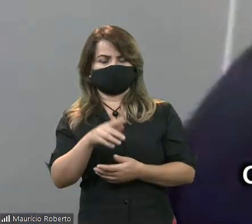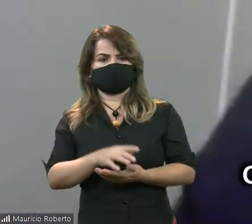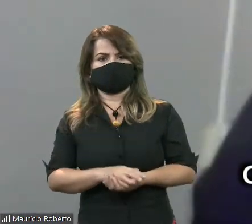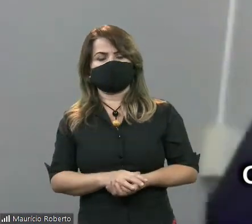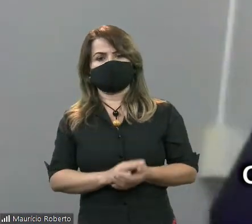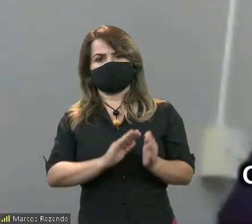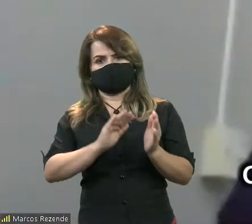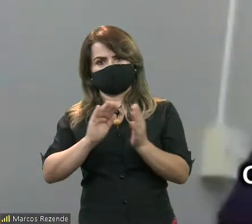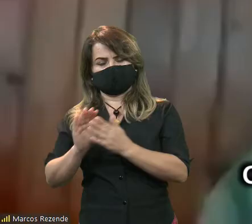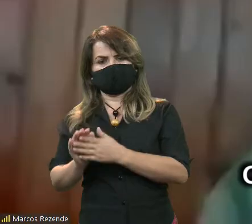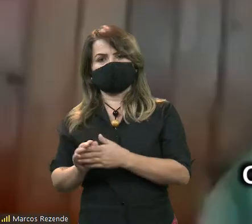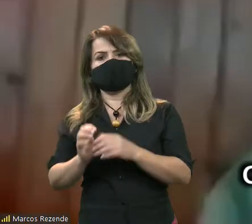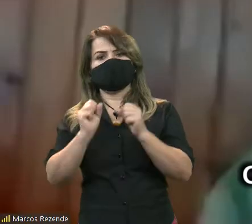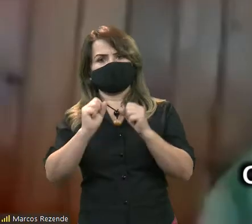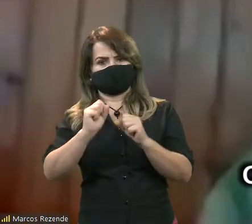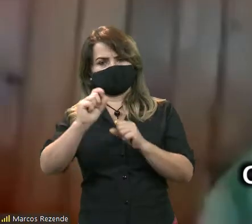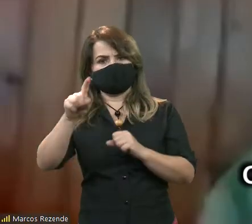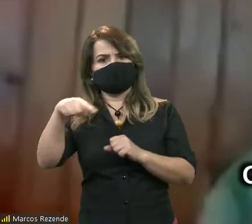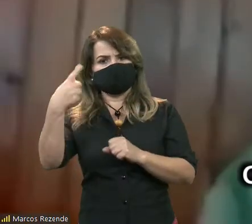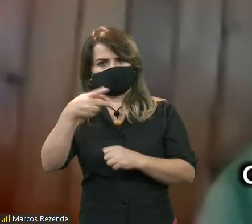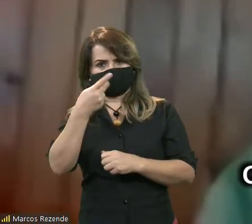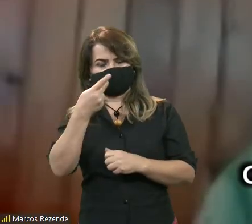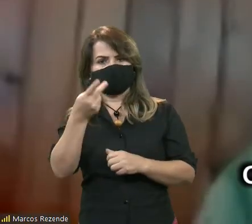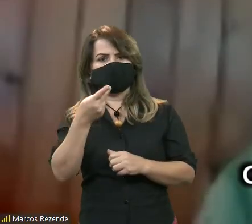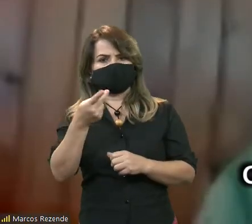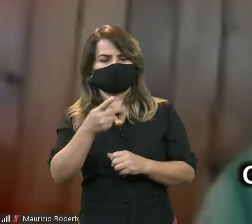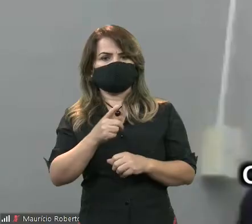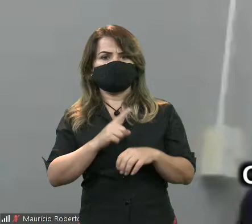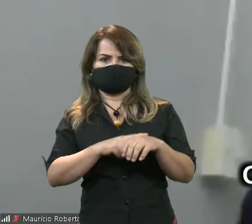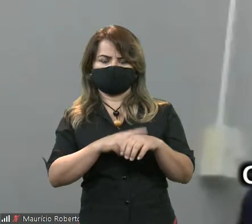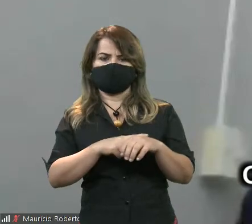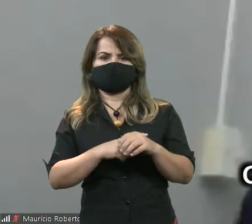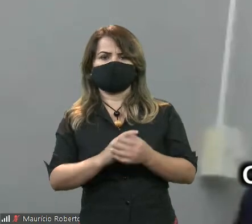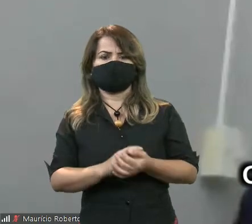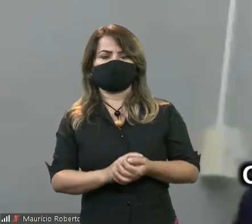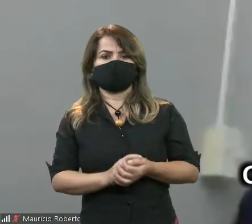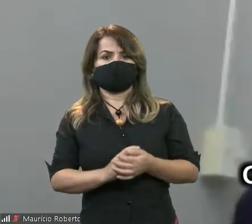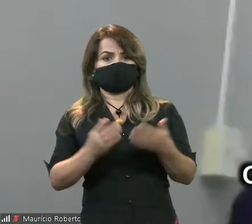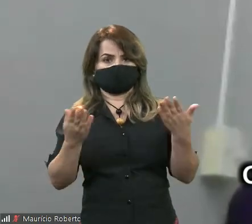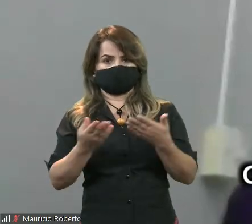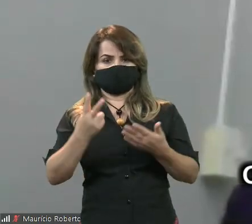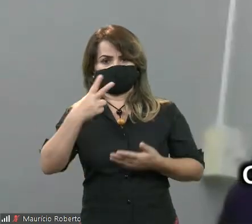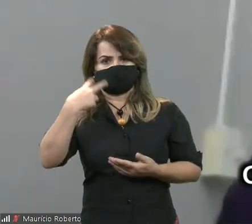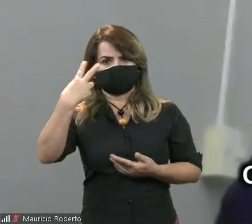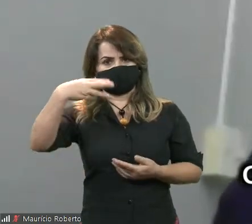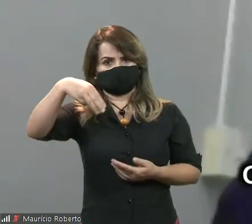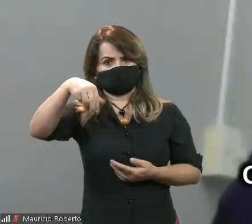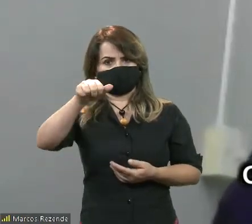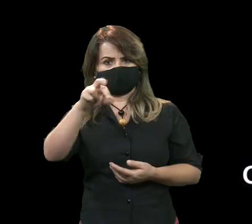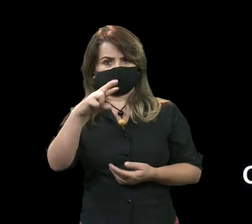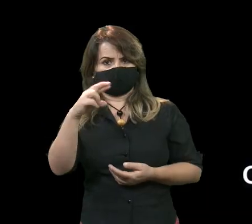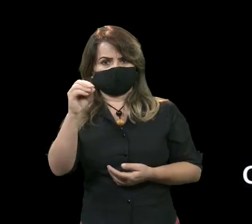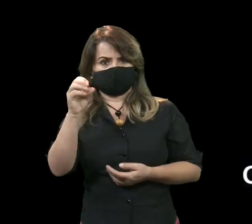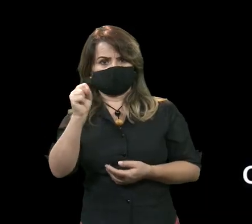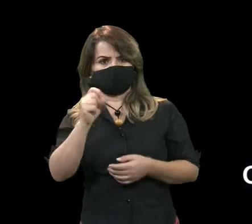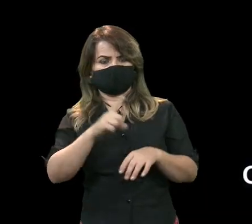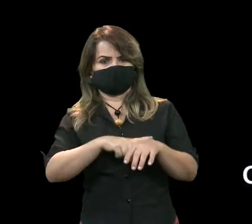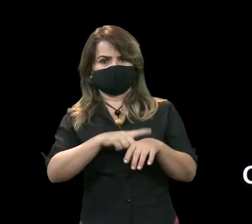O tempo de Vossa Excelência será preservado. Com a palavra, o vereador Marcos Custódio, que a dispõe por 20 minutos.